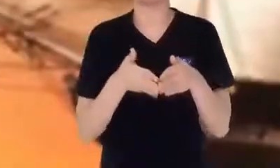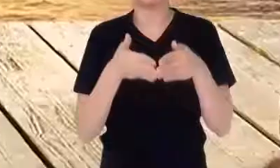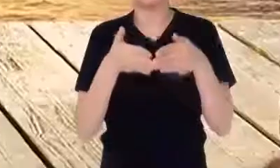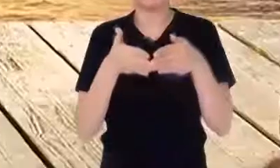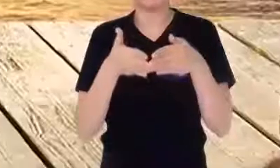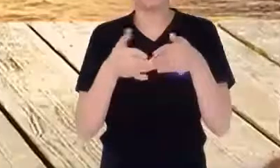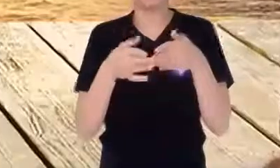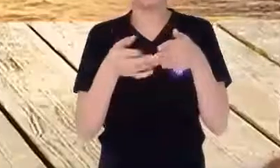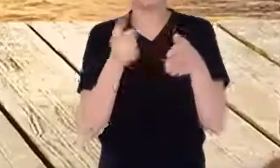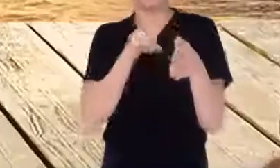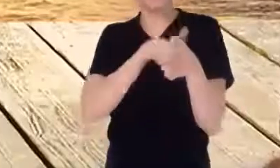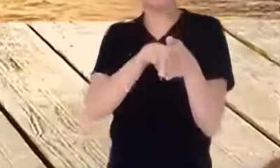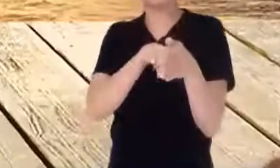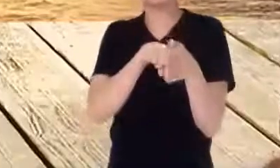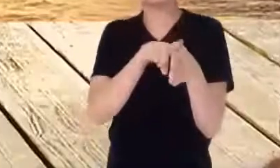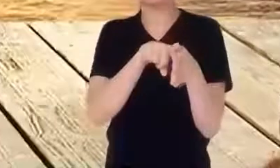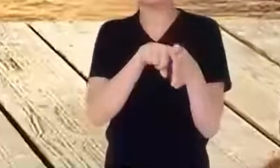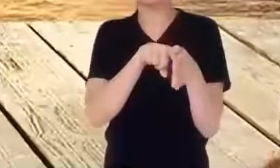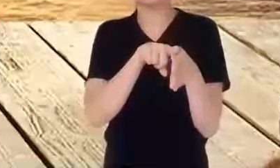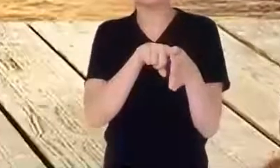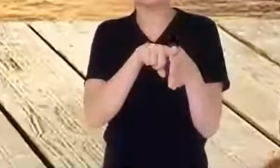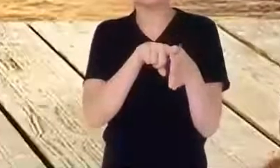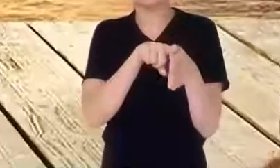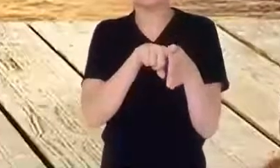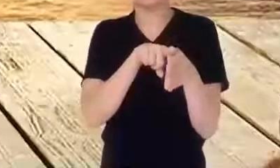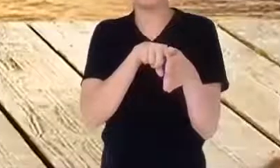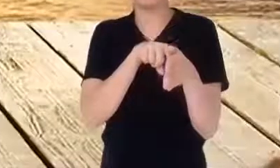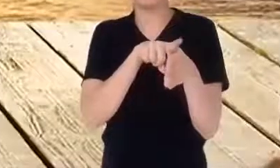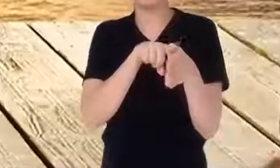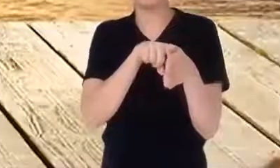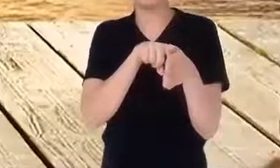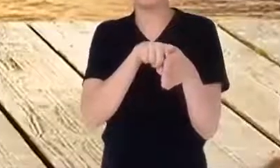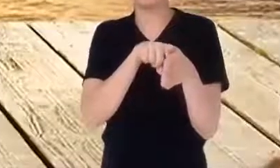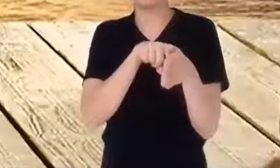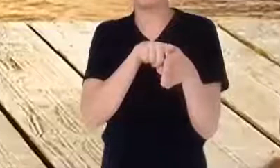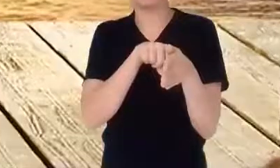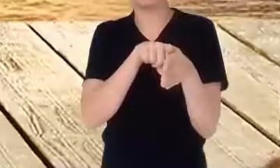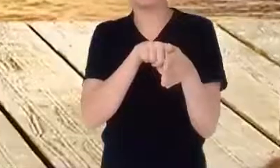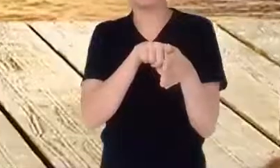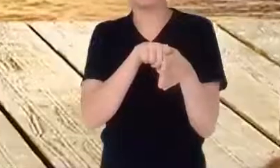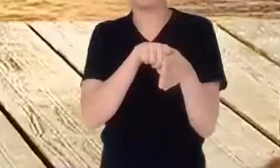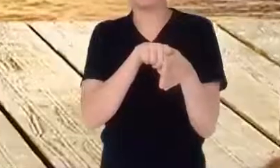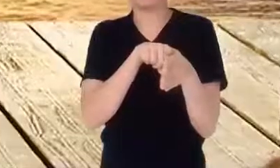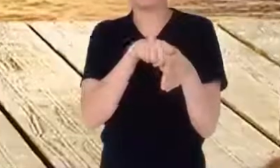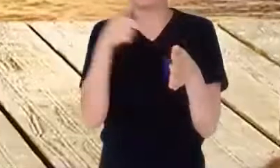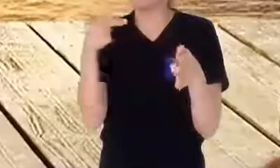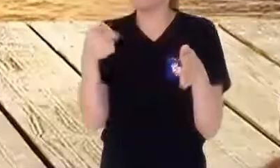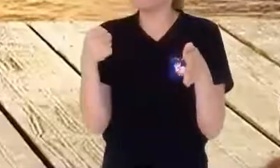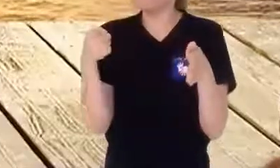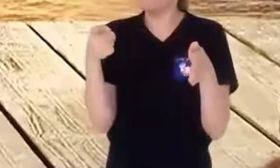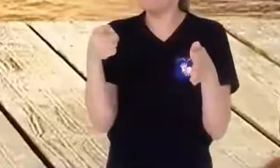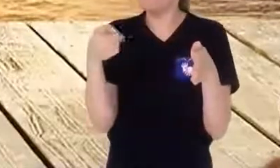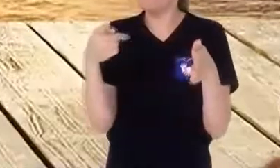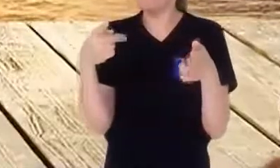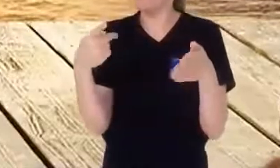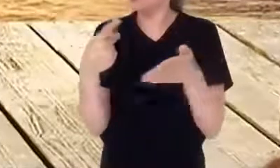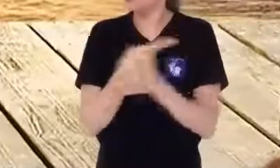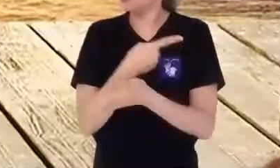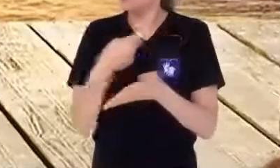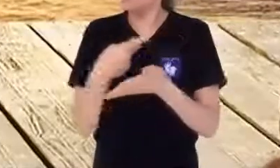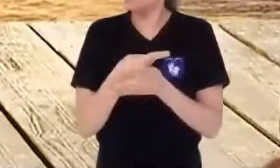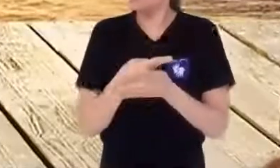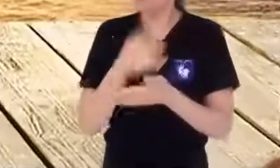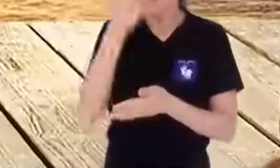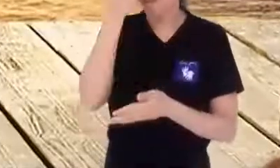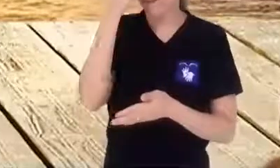Popa! Pronto. Popa! Oh, me perdi. Realmente não é muito fácil. Não é muito fácil. Vou